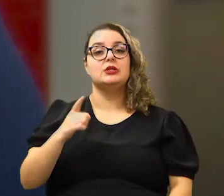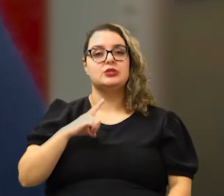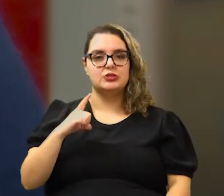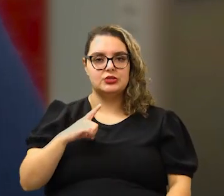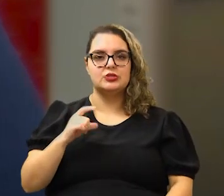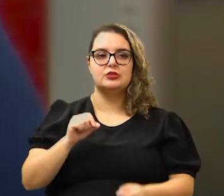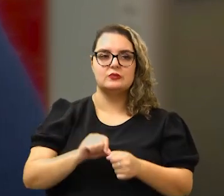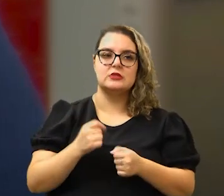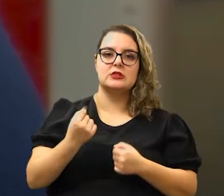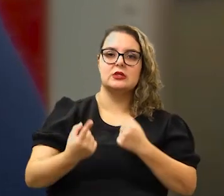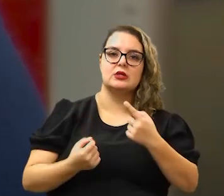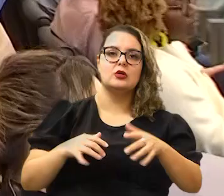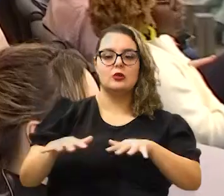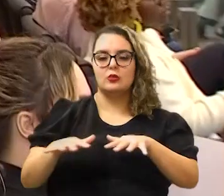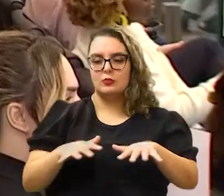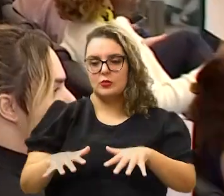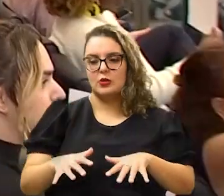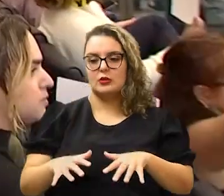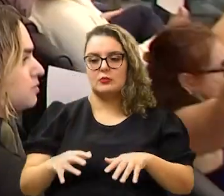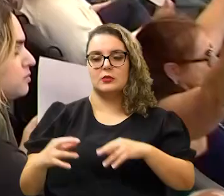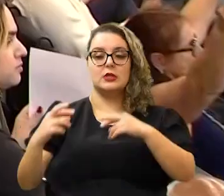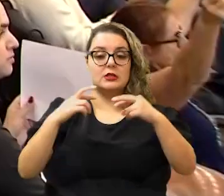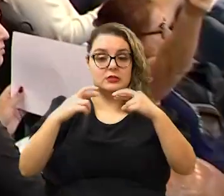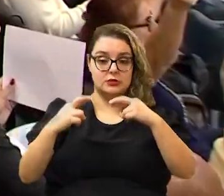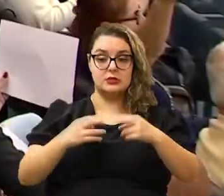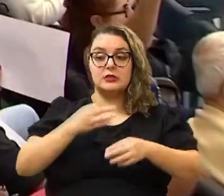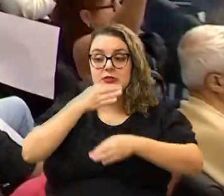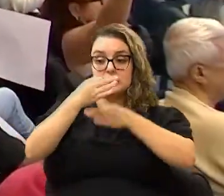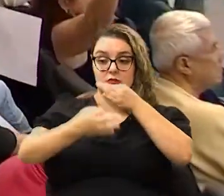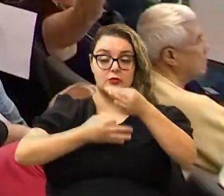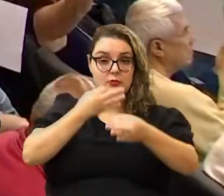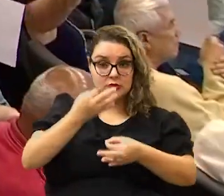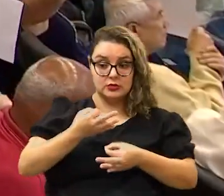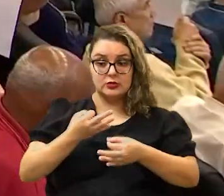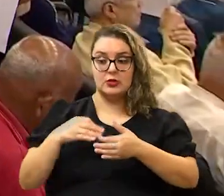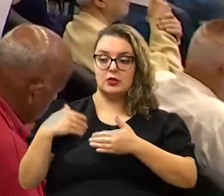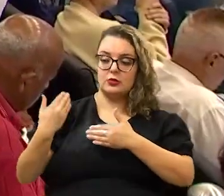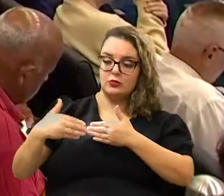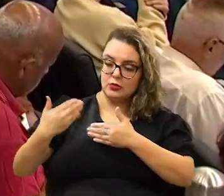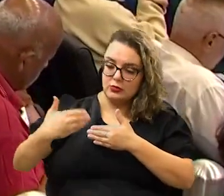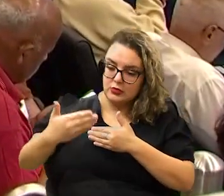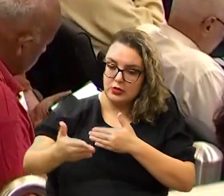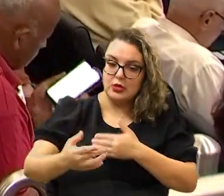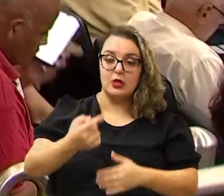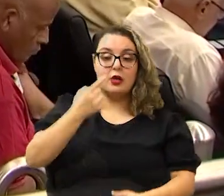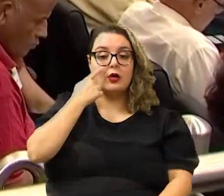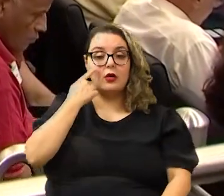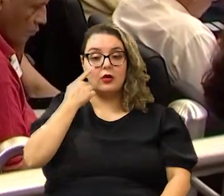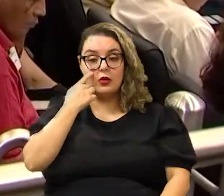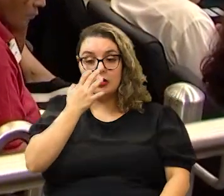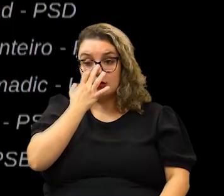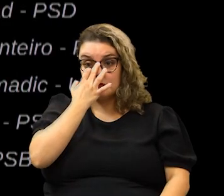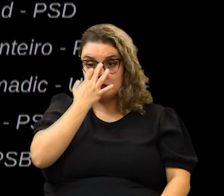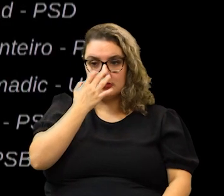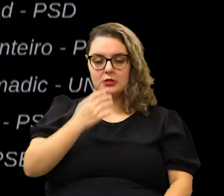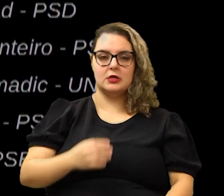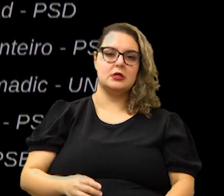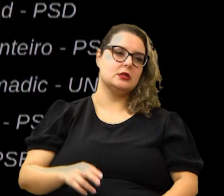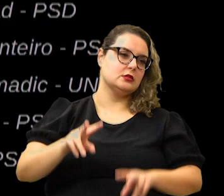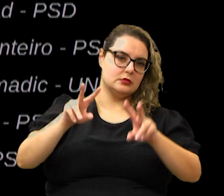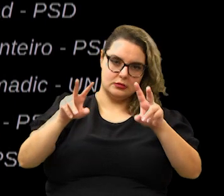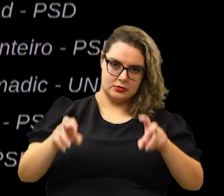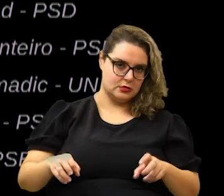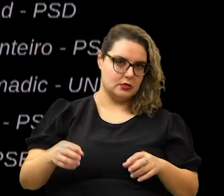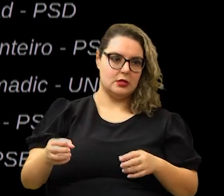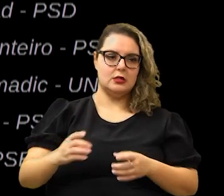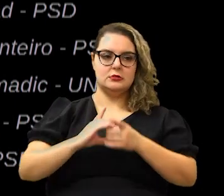que fazer algum movimento para levar em consideração essas opiniões. E ao longo do tempo a gente vai vendo que a questão democrática